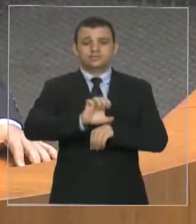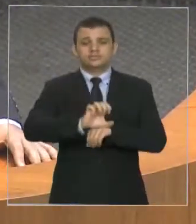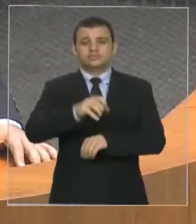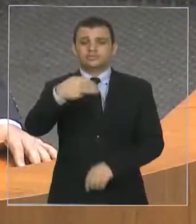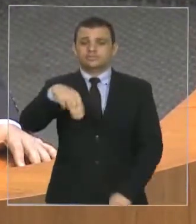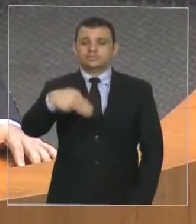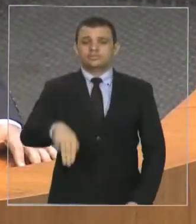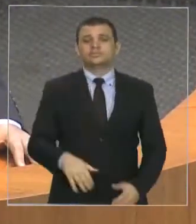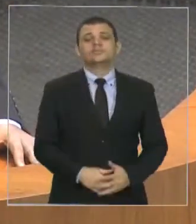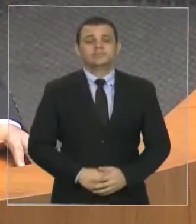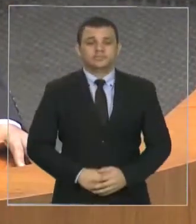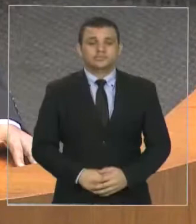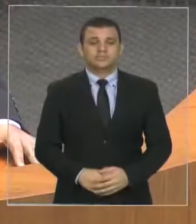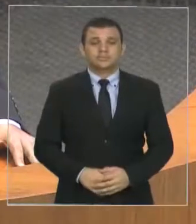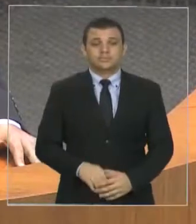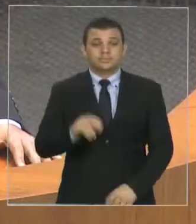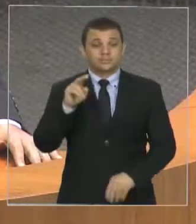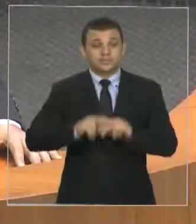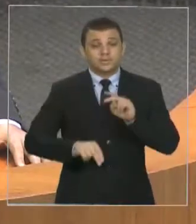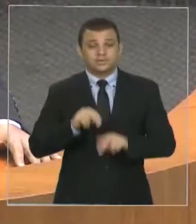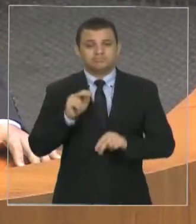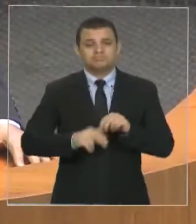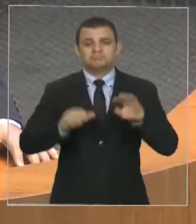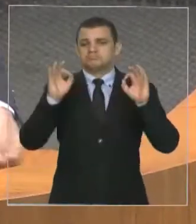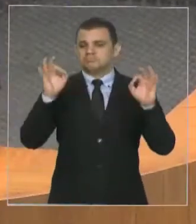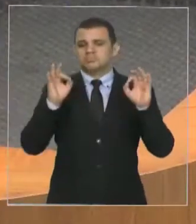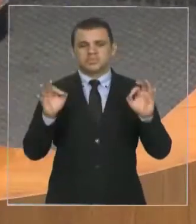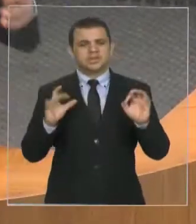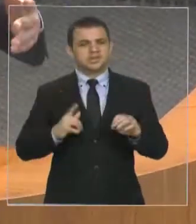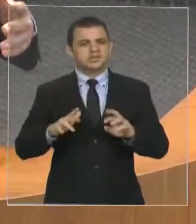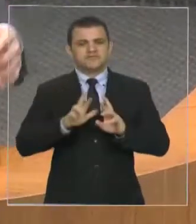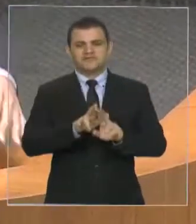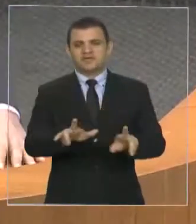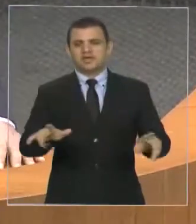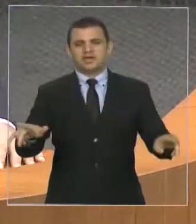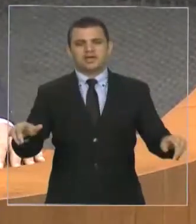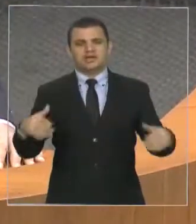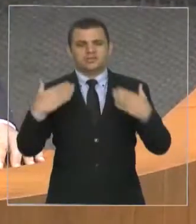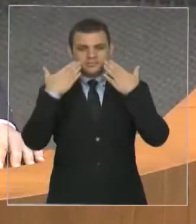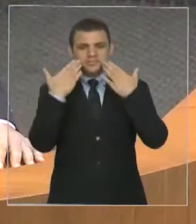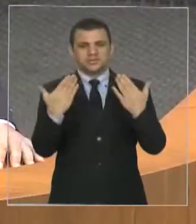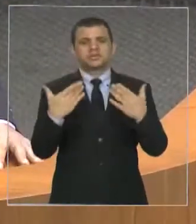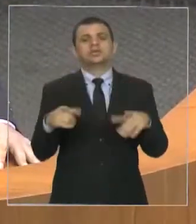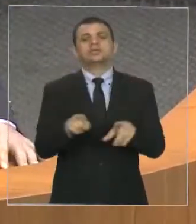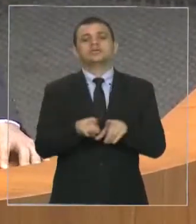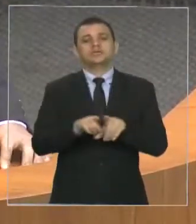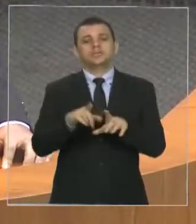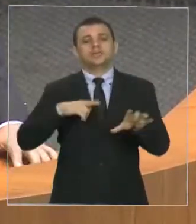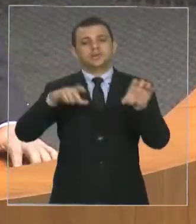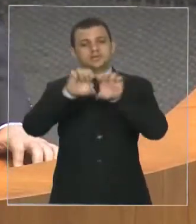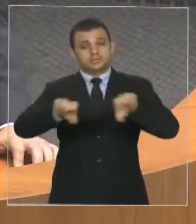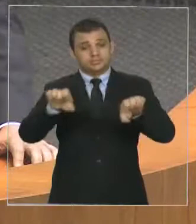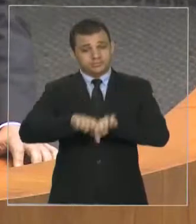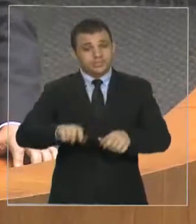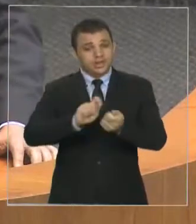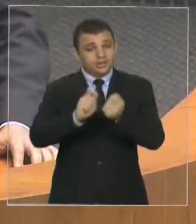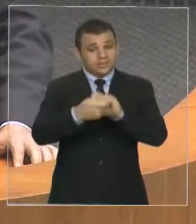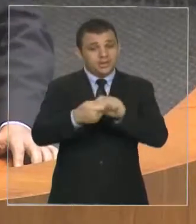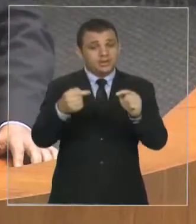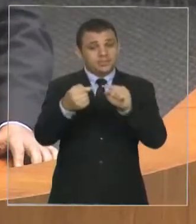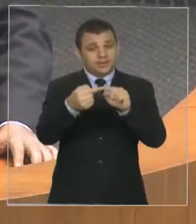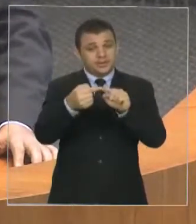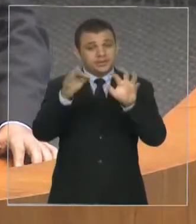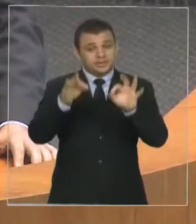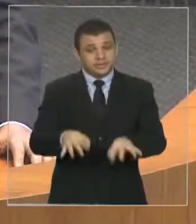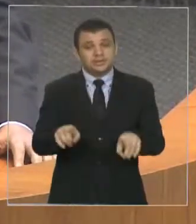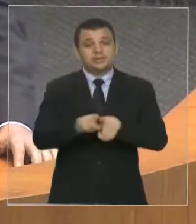estado. Um São João rico de diversidade, com uma infraestrutura adequada, com